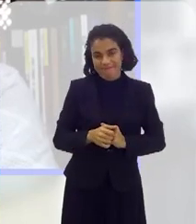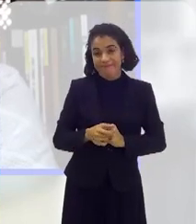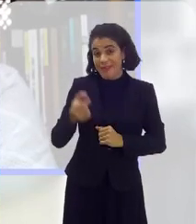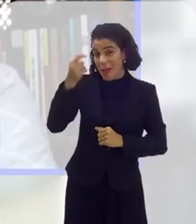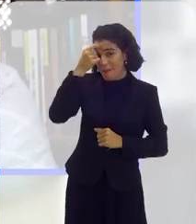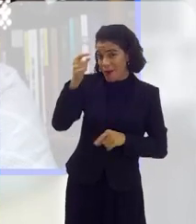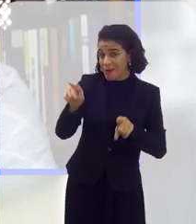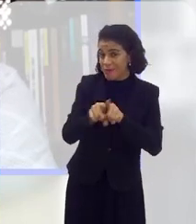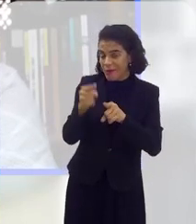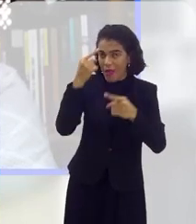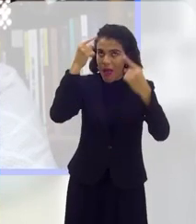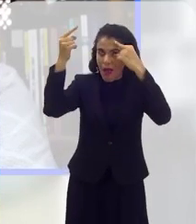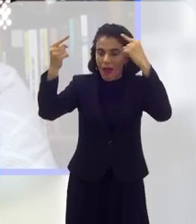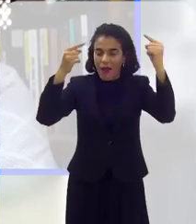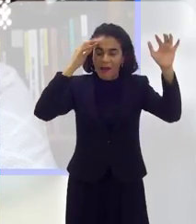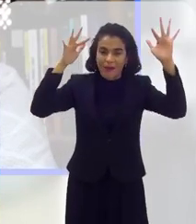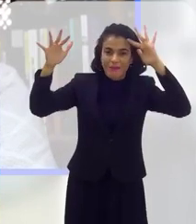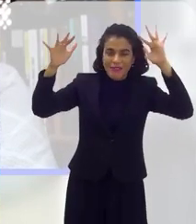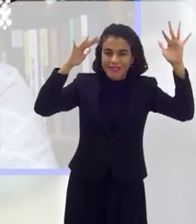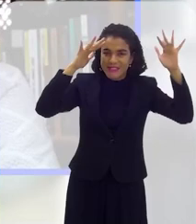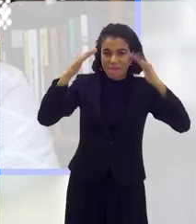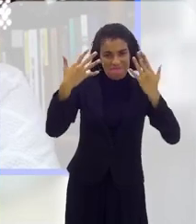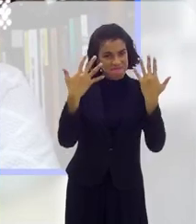né, Chico? Da memória e da imaginação.